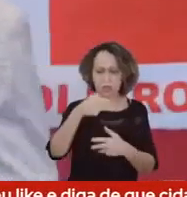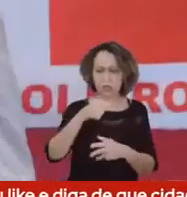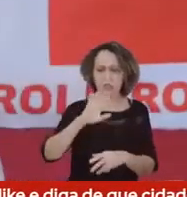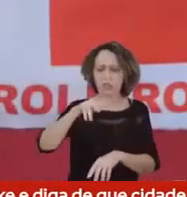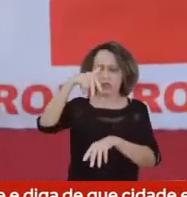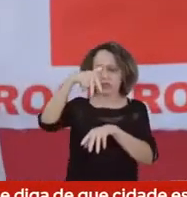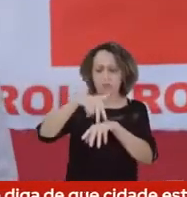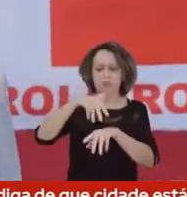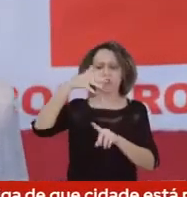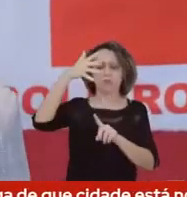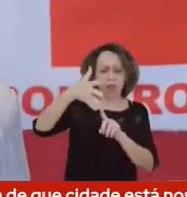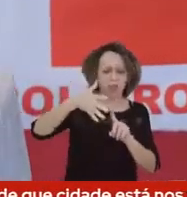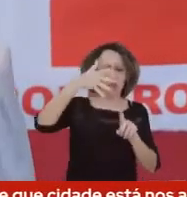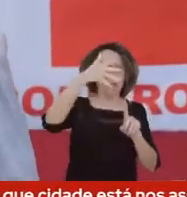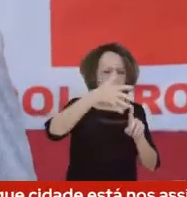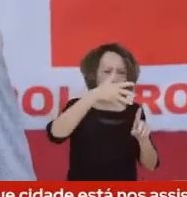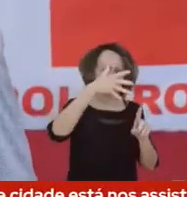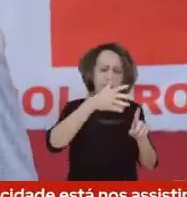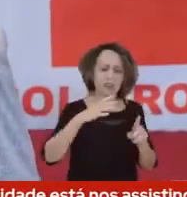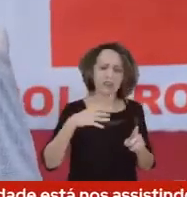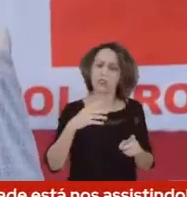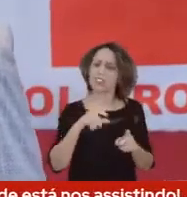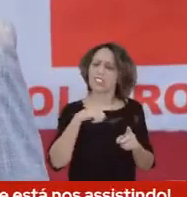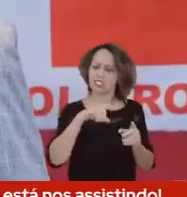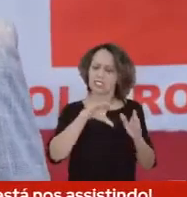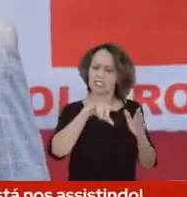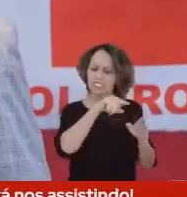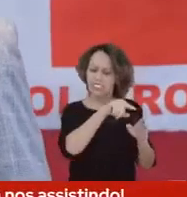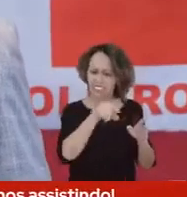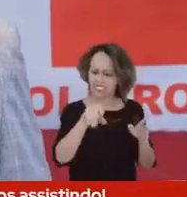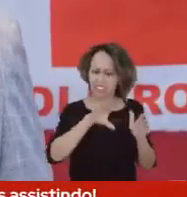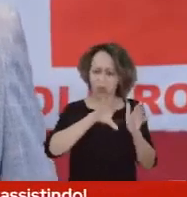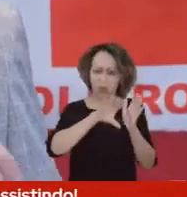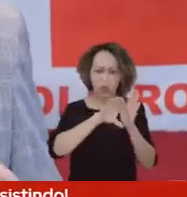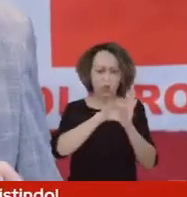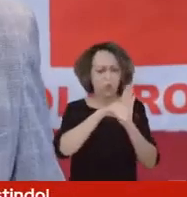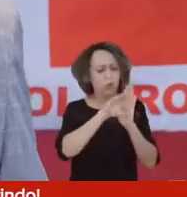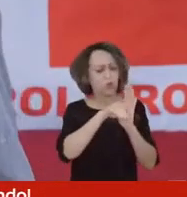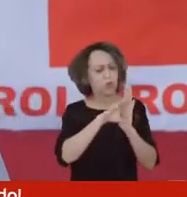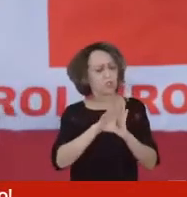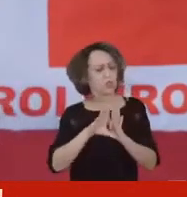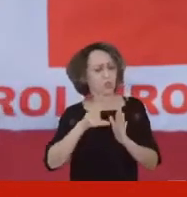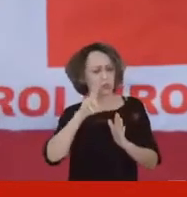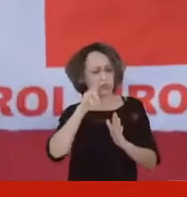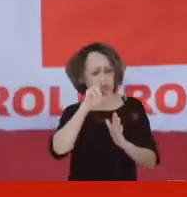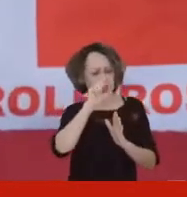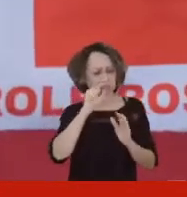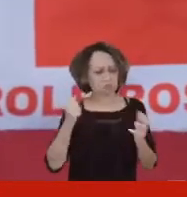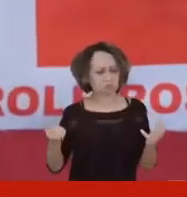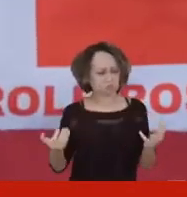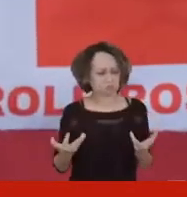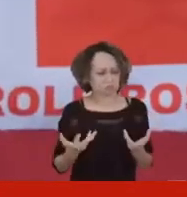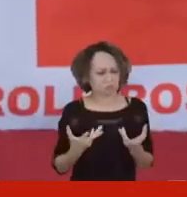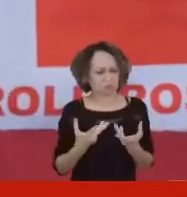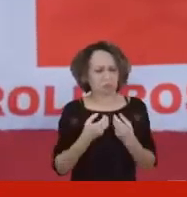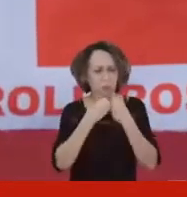tem conteúdo muito forte para que a gente crie uma indignação na sociedade